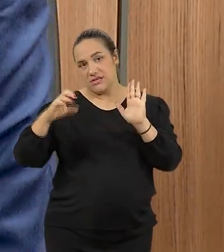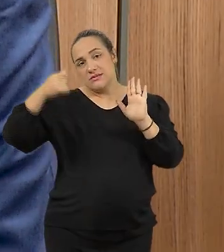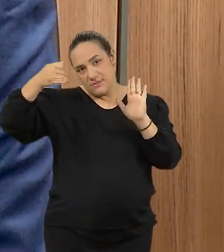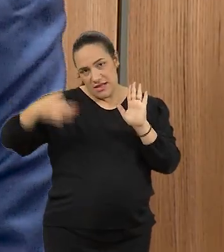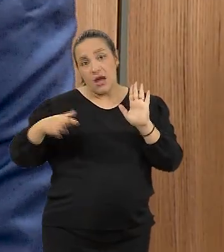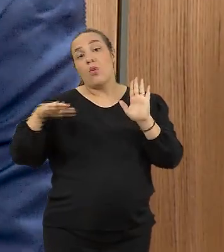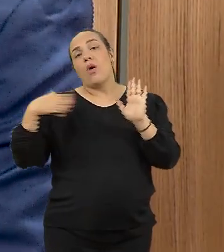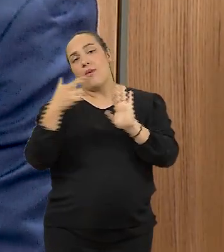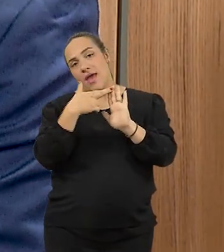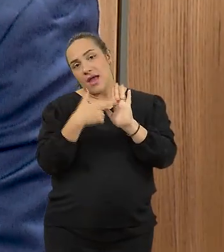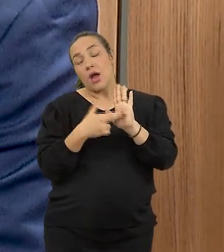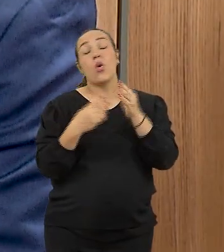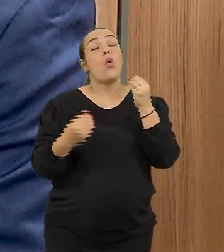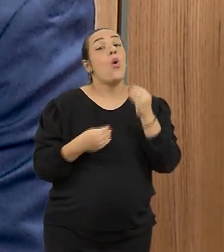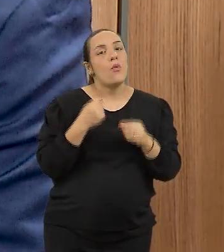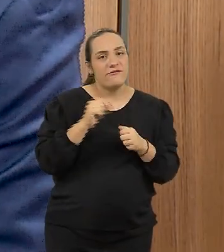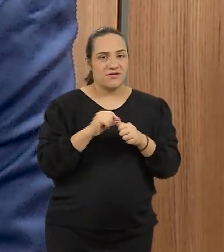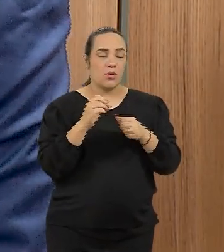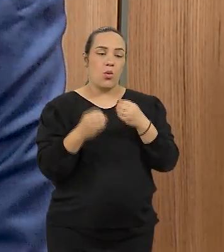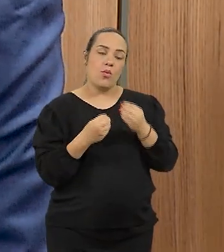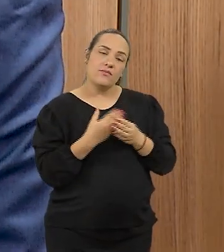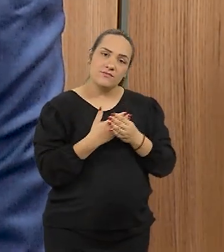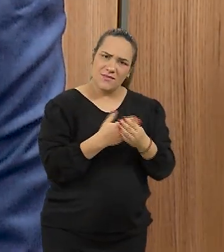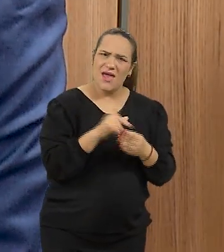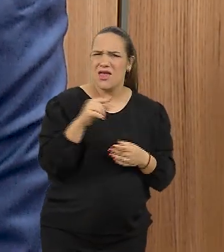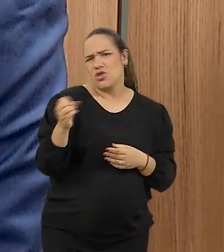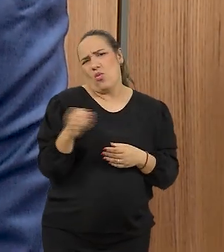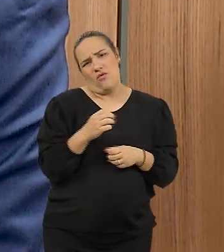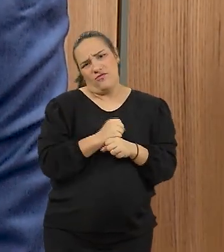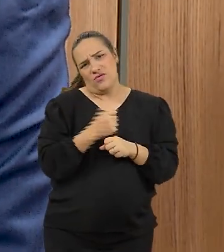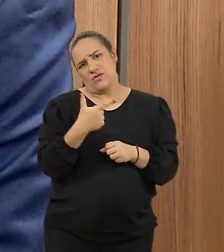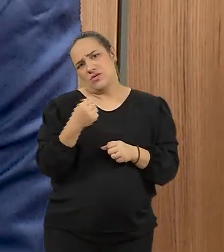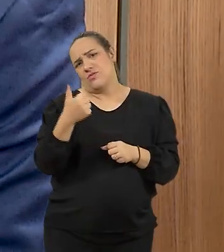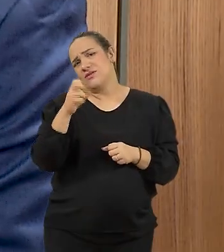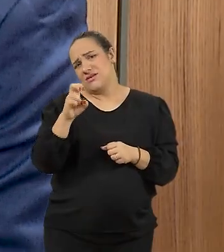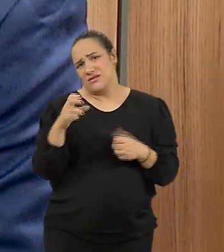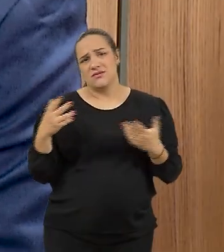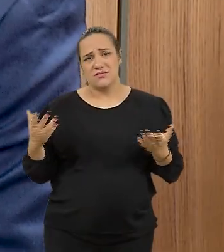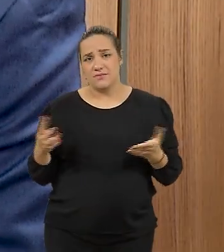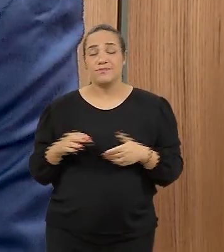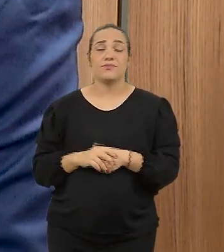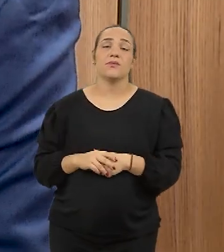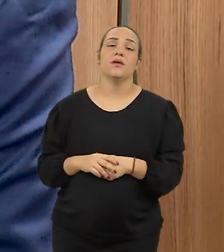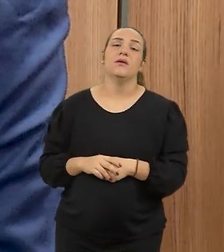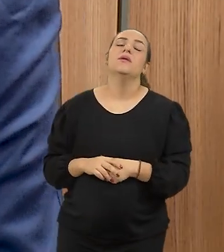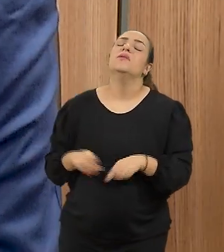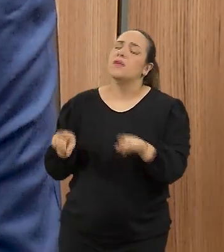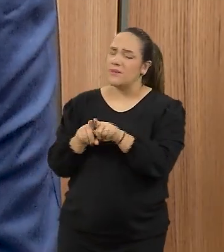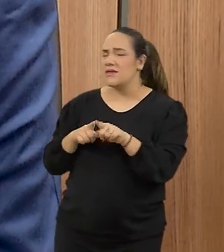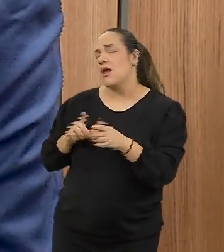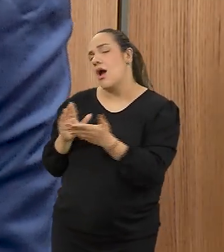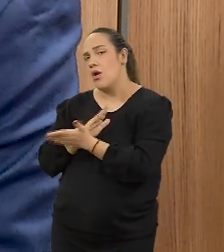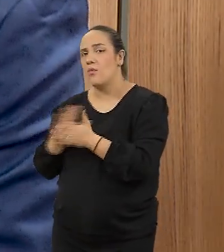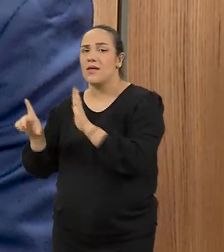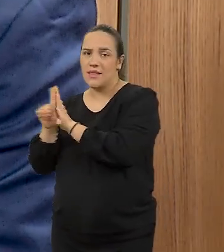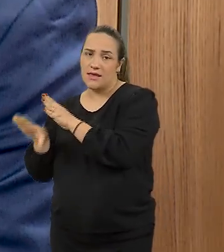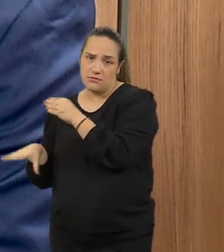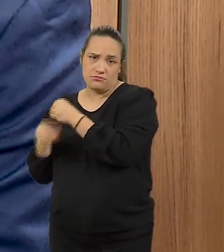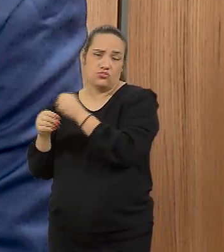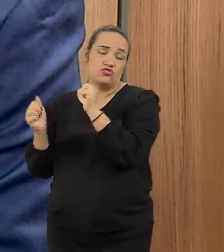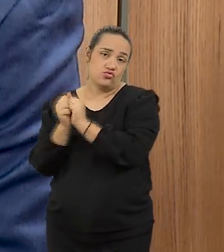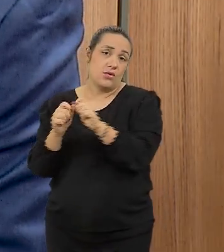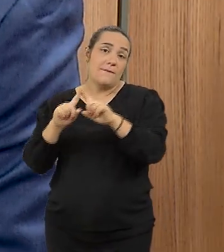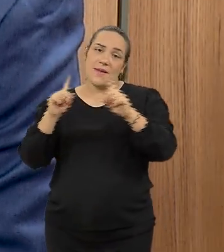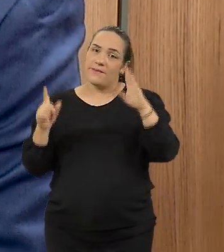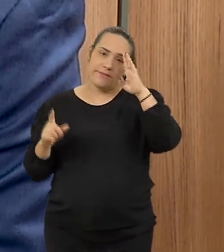Civil Brasileiro, que é recente, é de 2015, e em outras legislações esparsas.